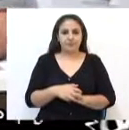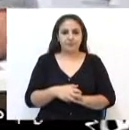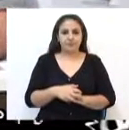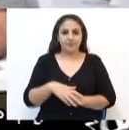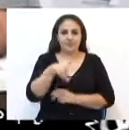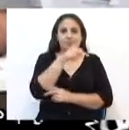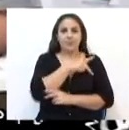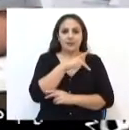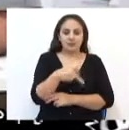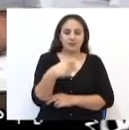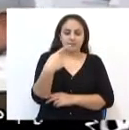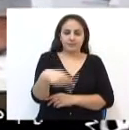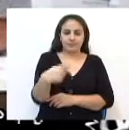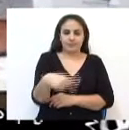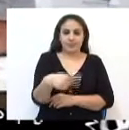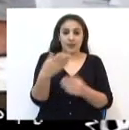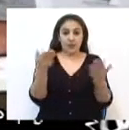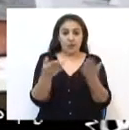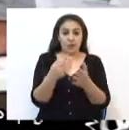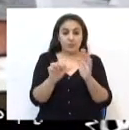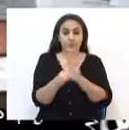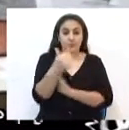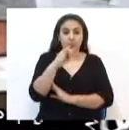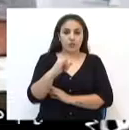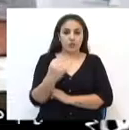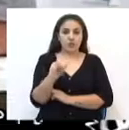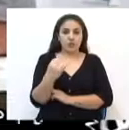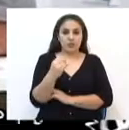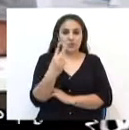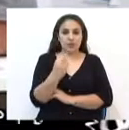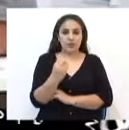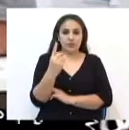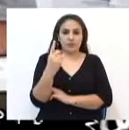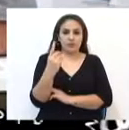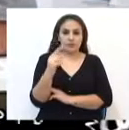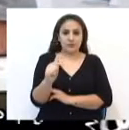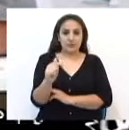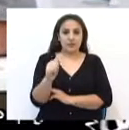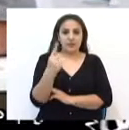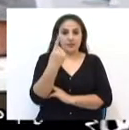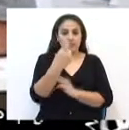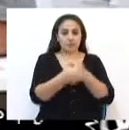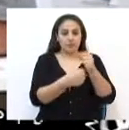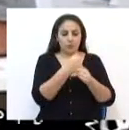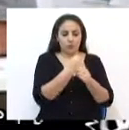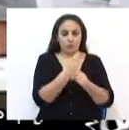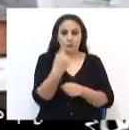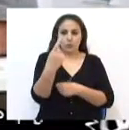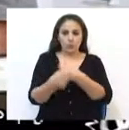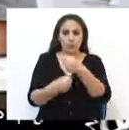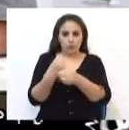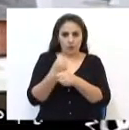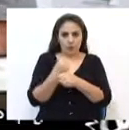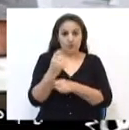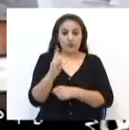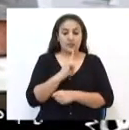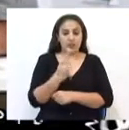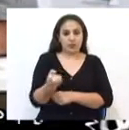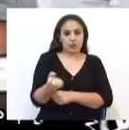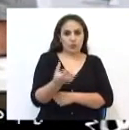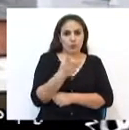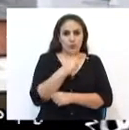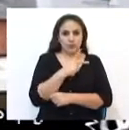A presidência desta casa, a partir de 1º de janeiro de 2017, será anual. Nós teremos numa